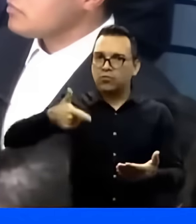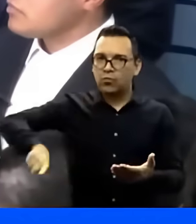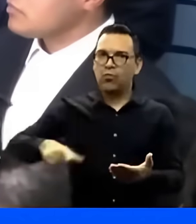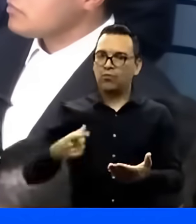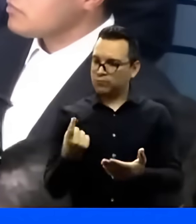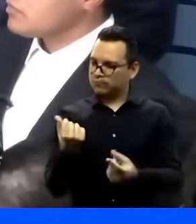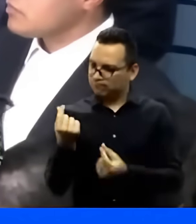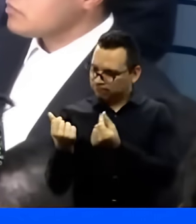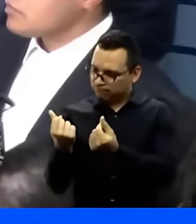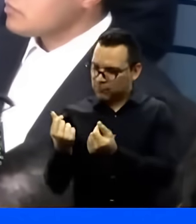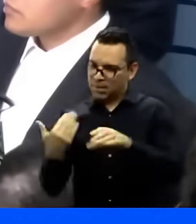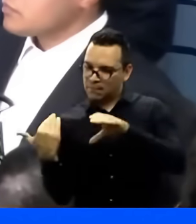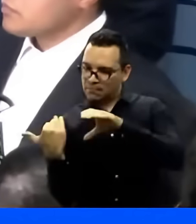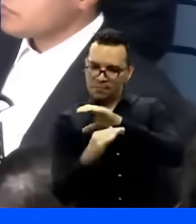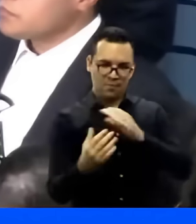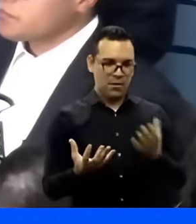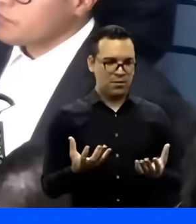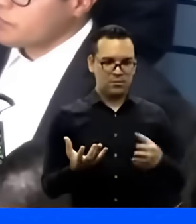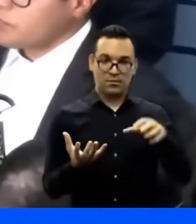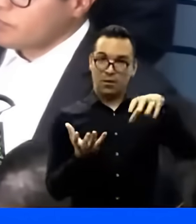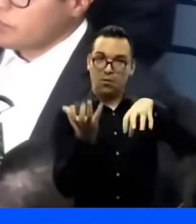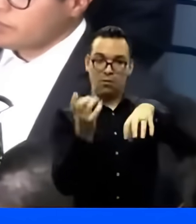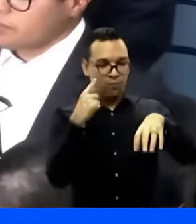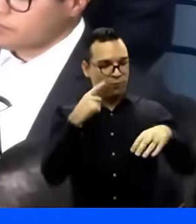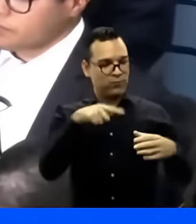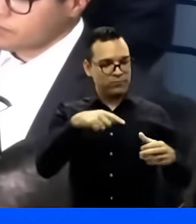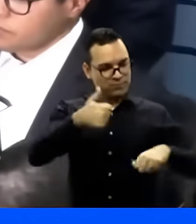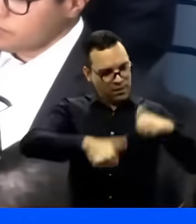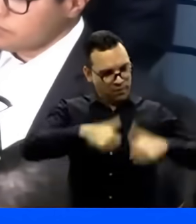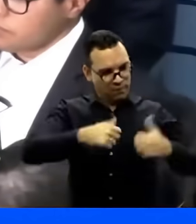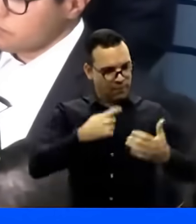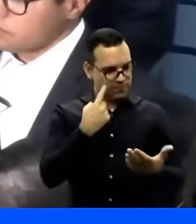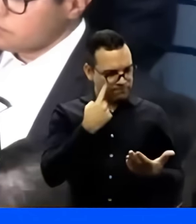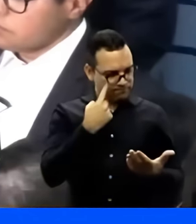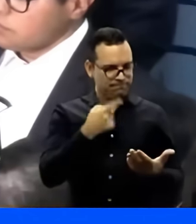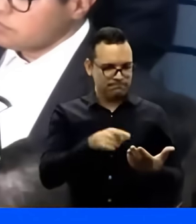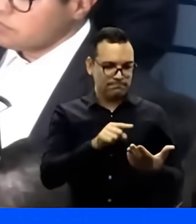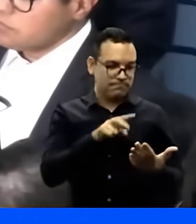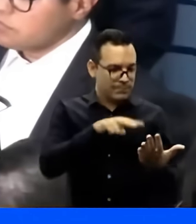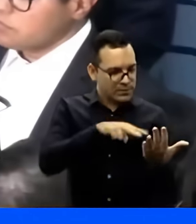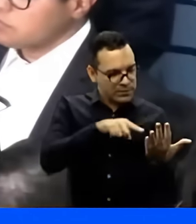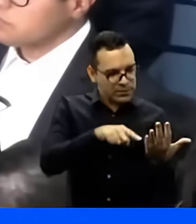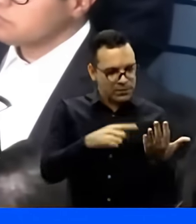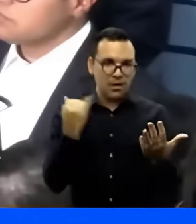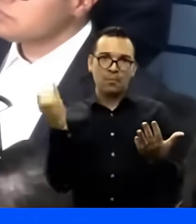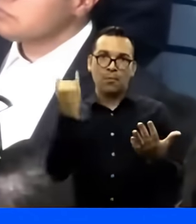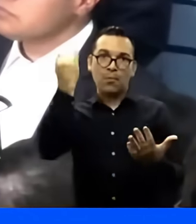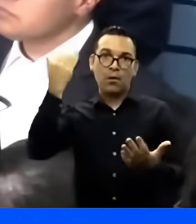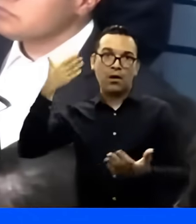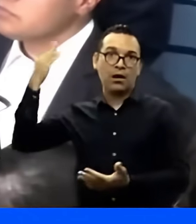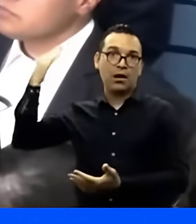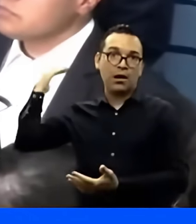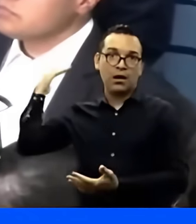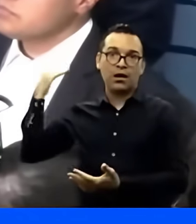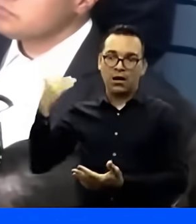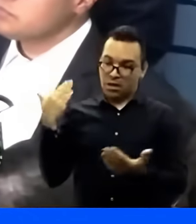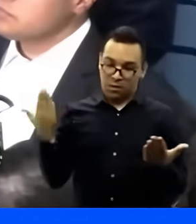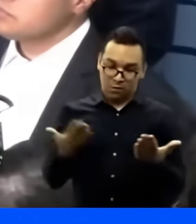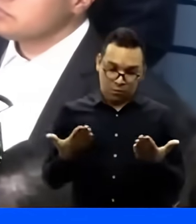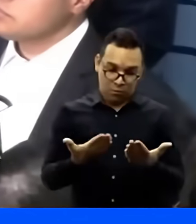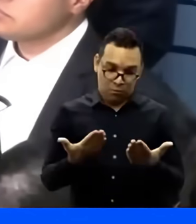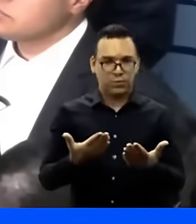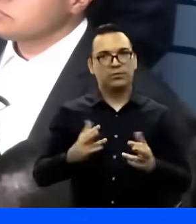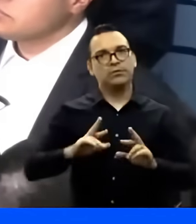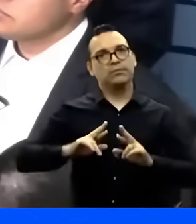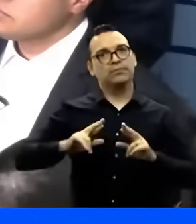cortar gastos considerados supérfluos, ou que eram importantes lá 30 anos atrás, não é importante mais agora, a gente vai ter,